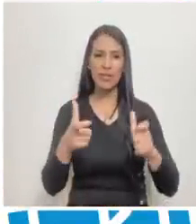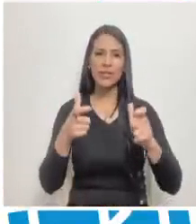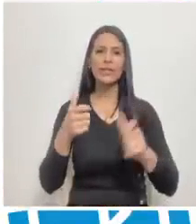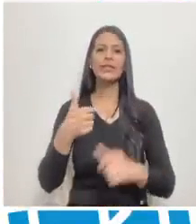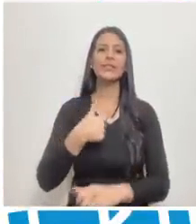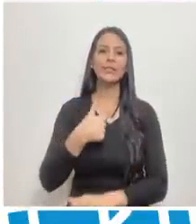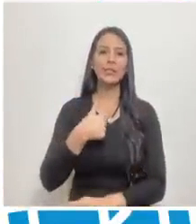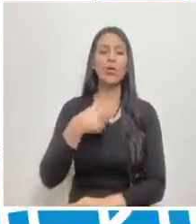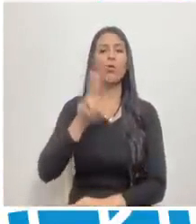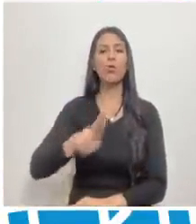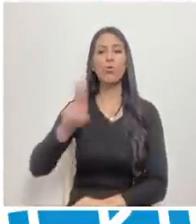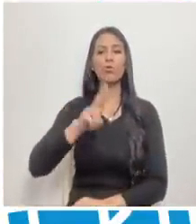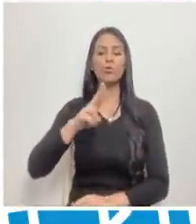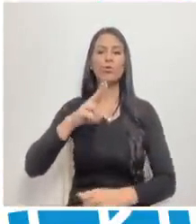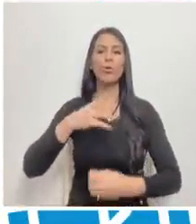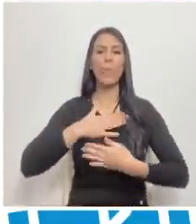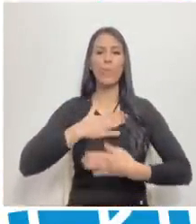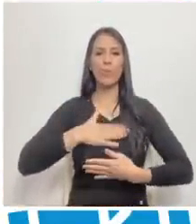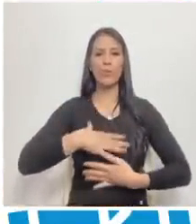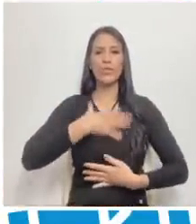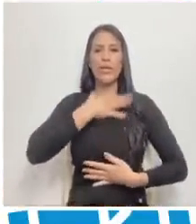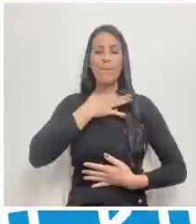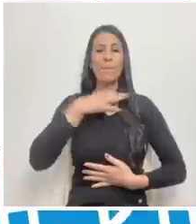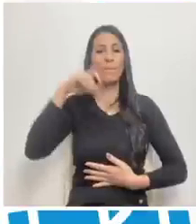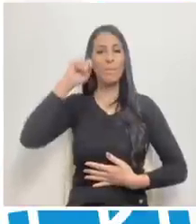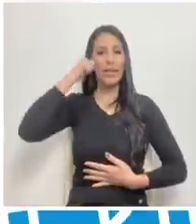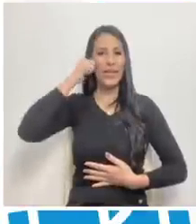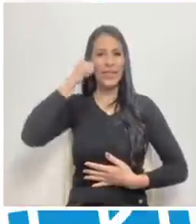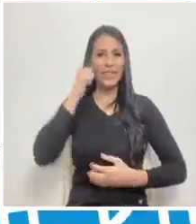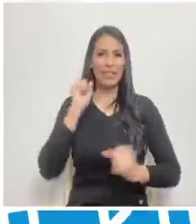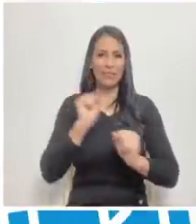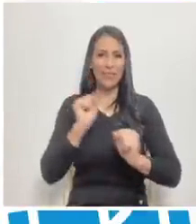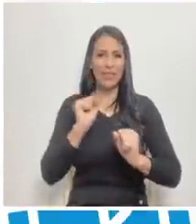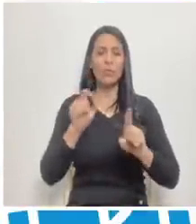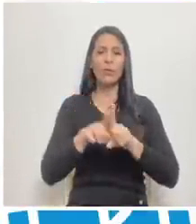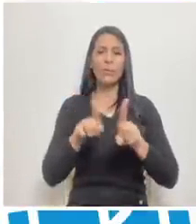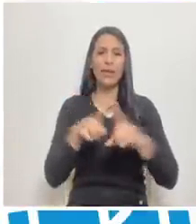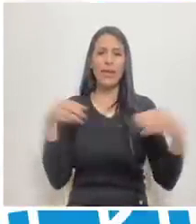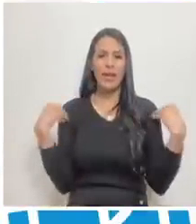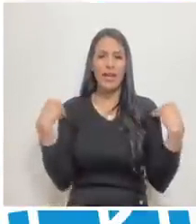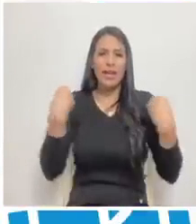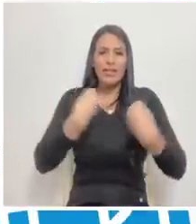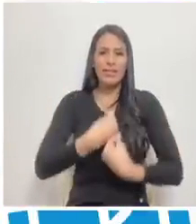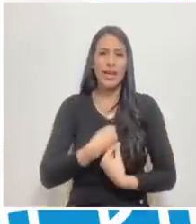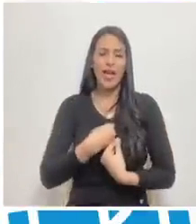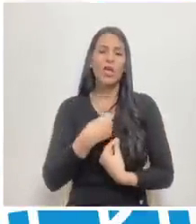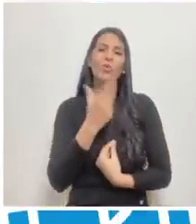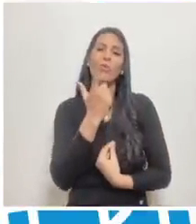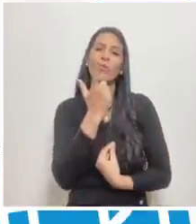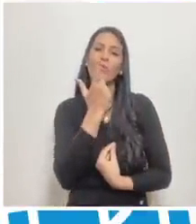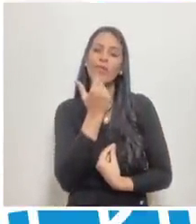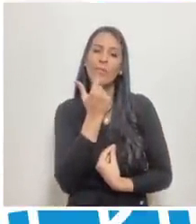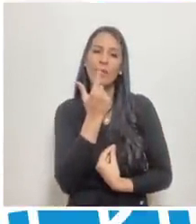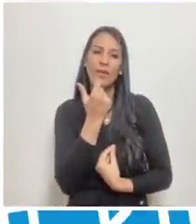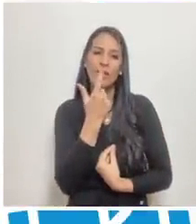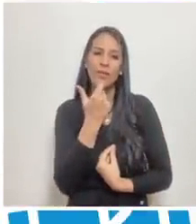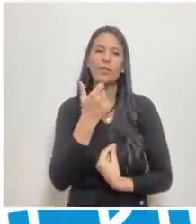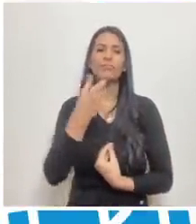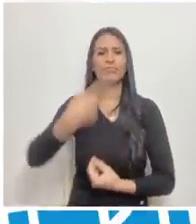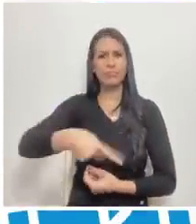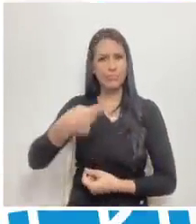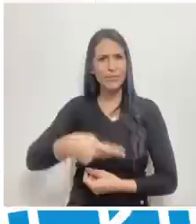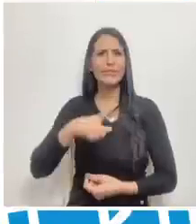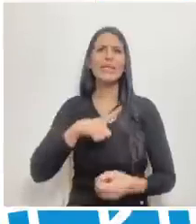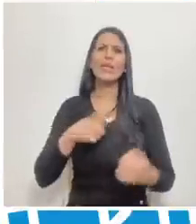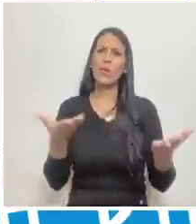blusa preta de frio e com um casaquinho vermelho por cima. Aqui está bastante frio